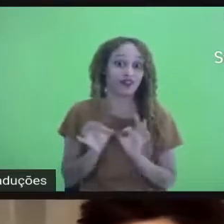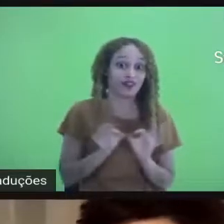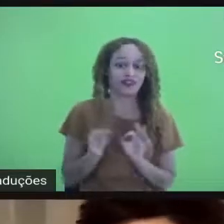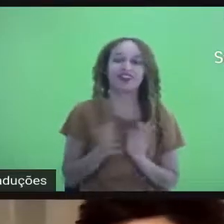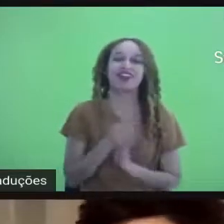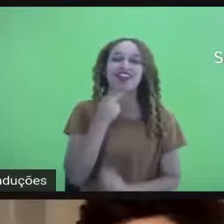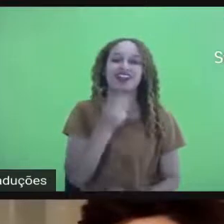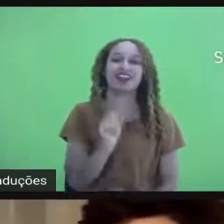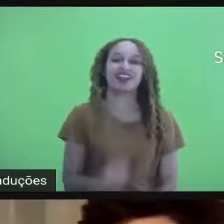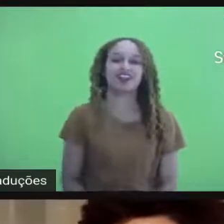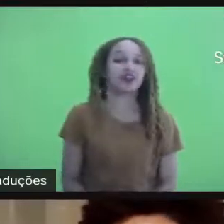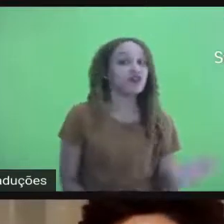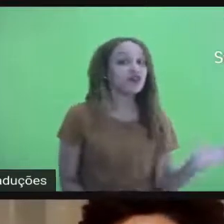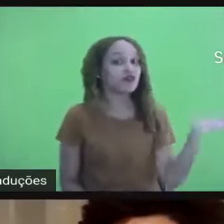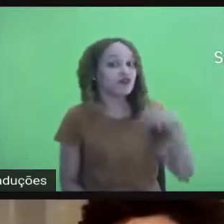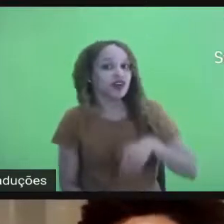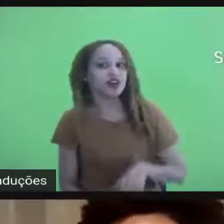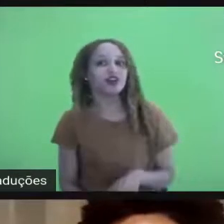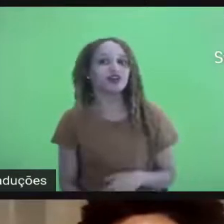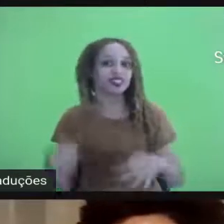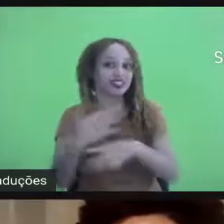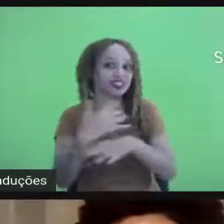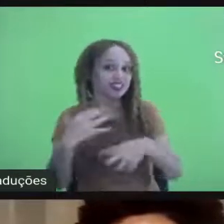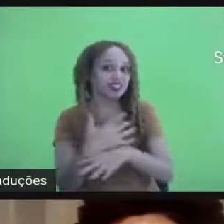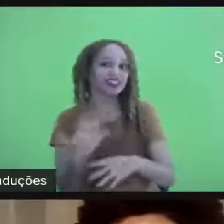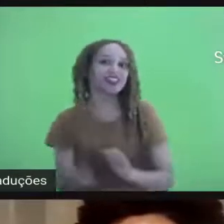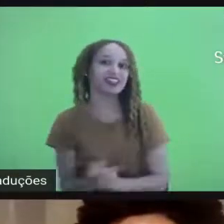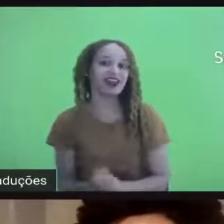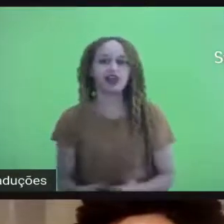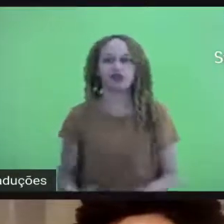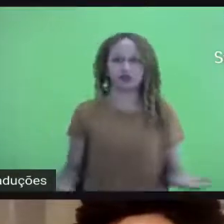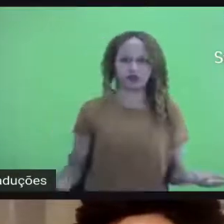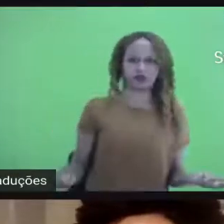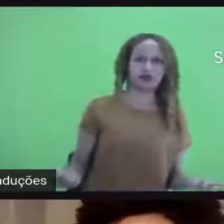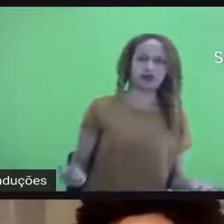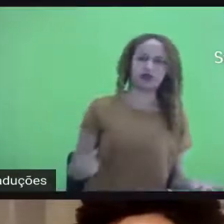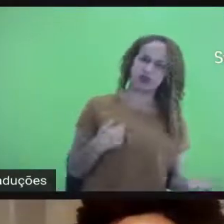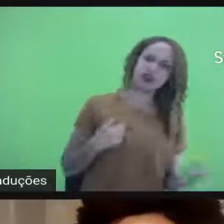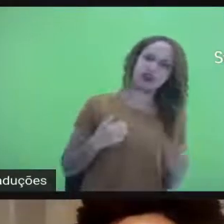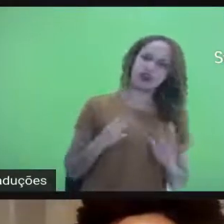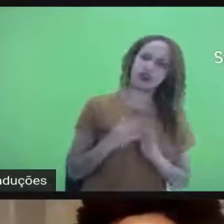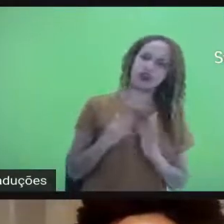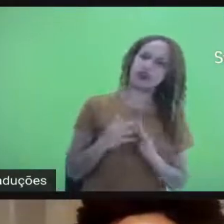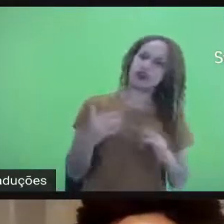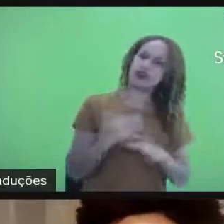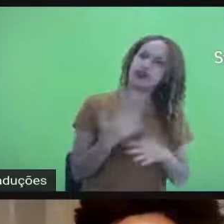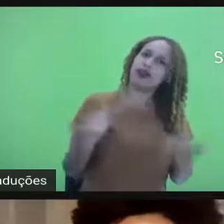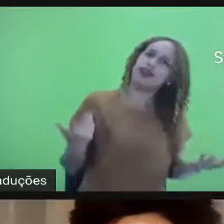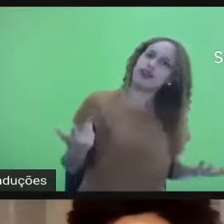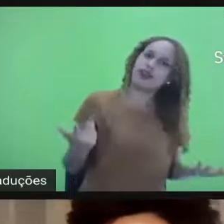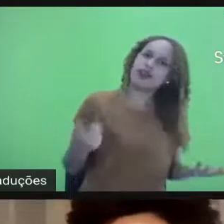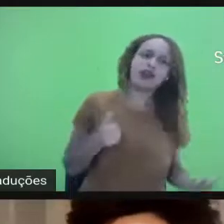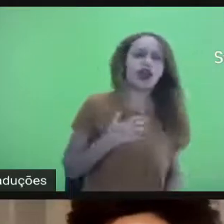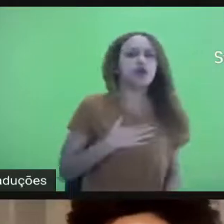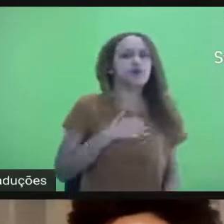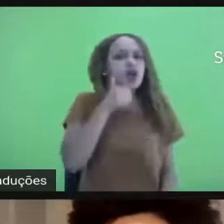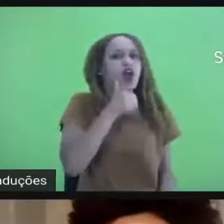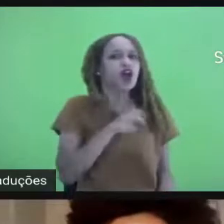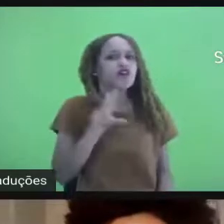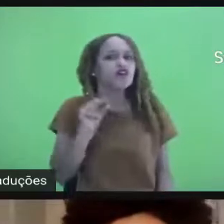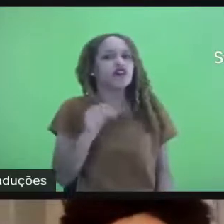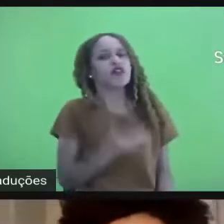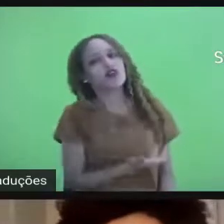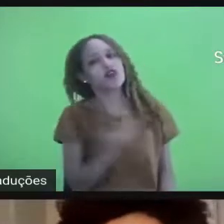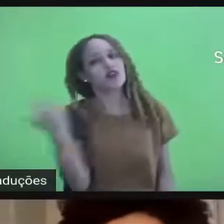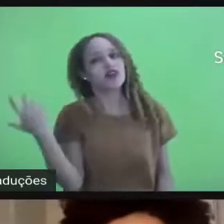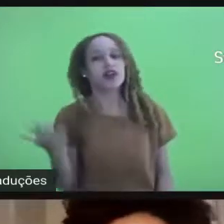cidade. Pô, mas eu moro na Zona Norte desde que eu me entendo por gente, né? E a cidade para ela era ir até a Praça da Sé, porque lá